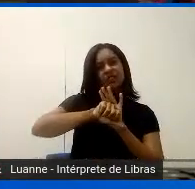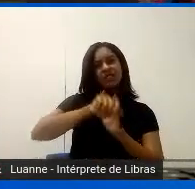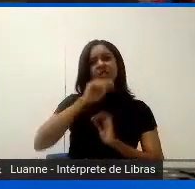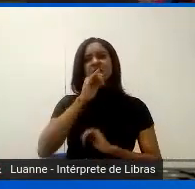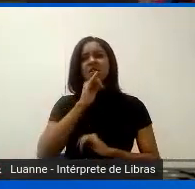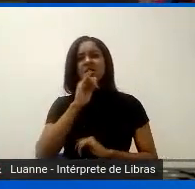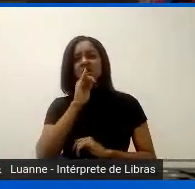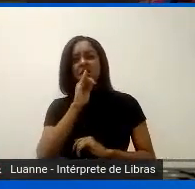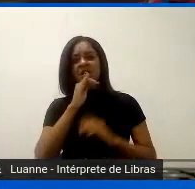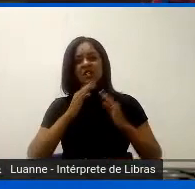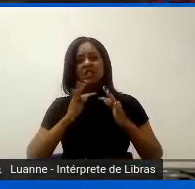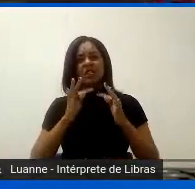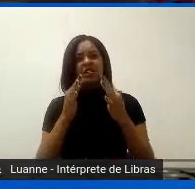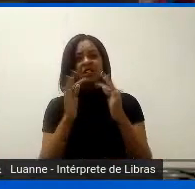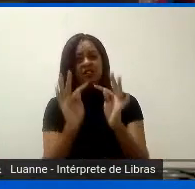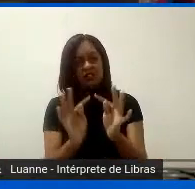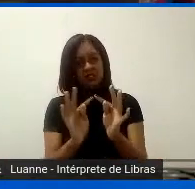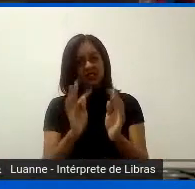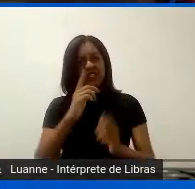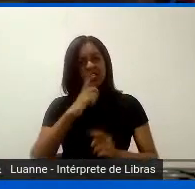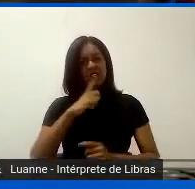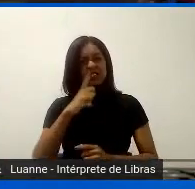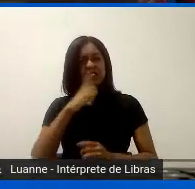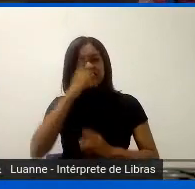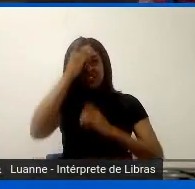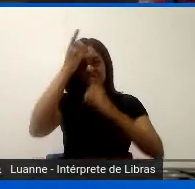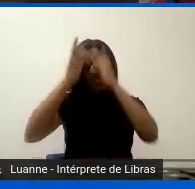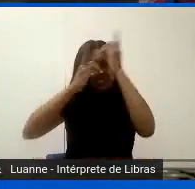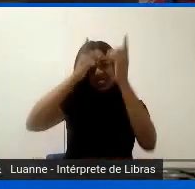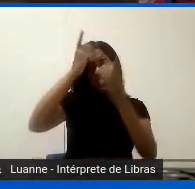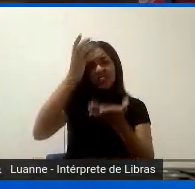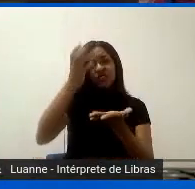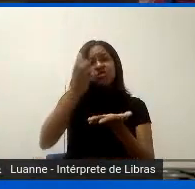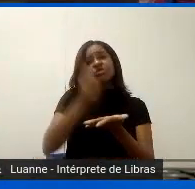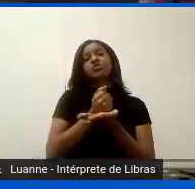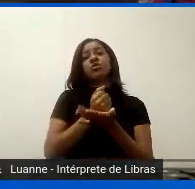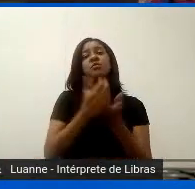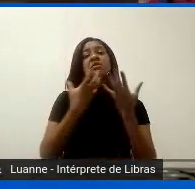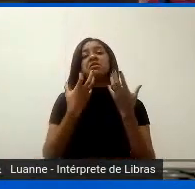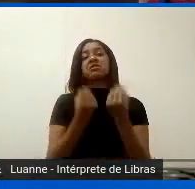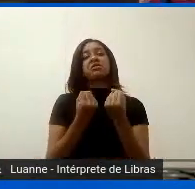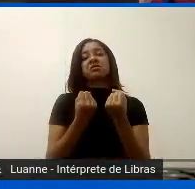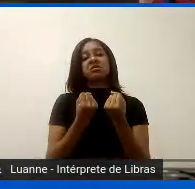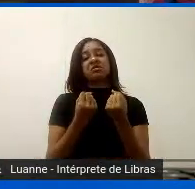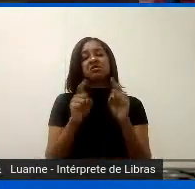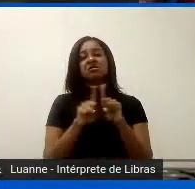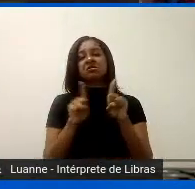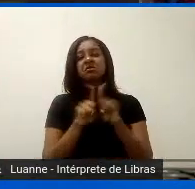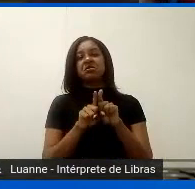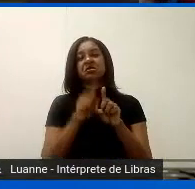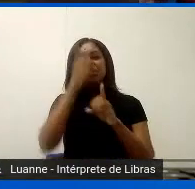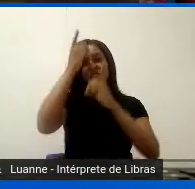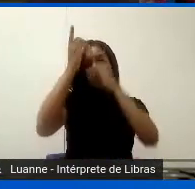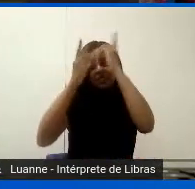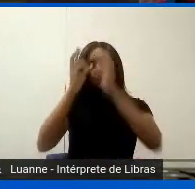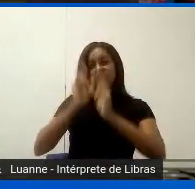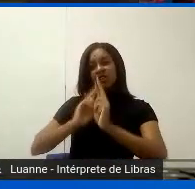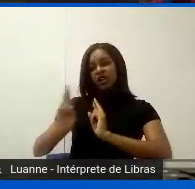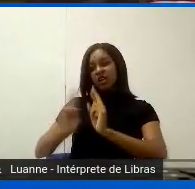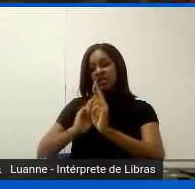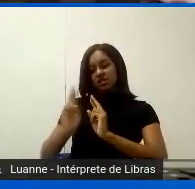tecnológica tem muitas a ideia do domínio né e também a ideia do da relação crítica